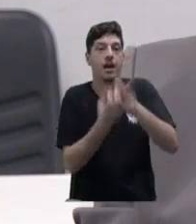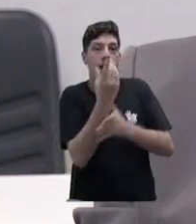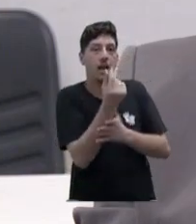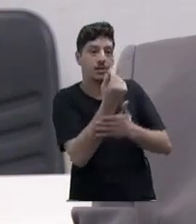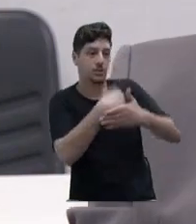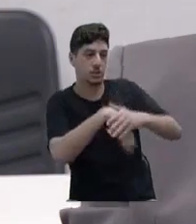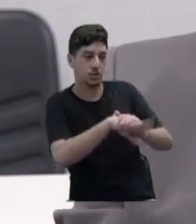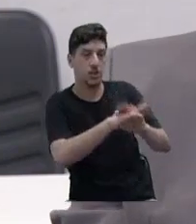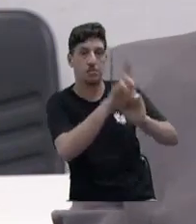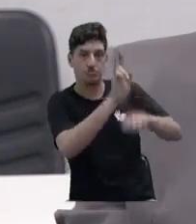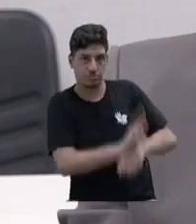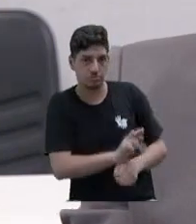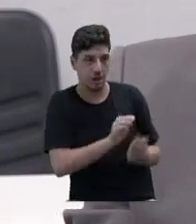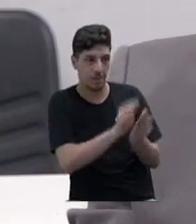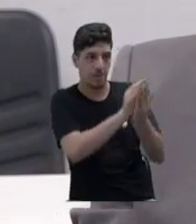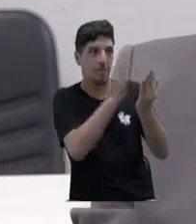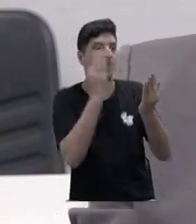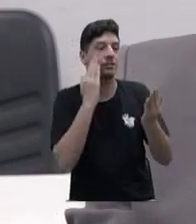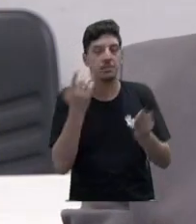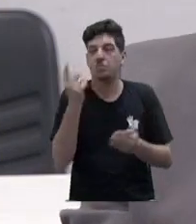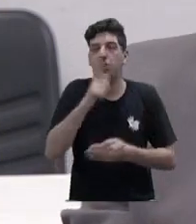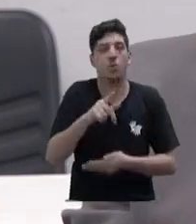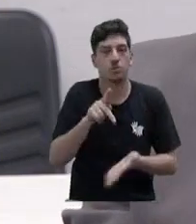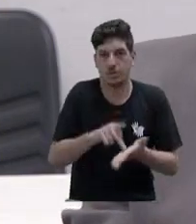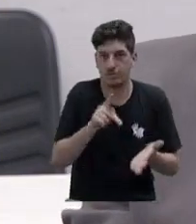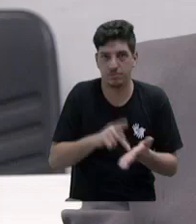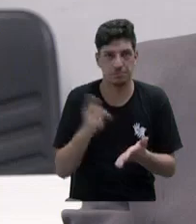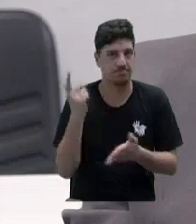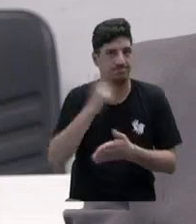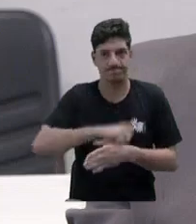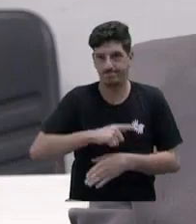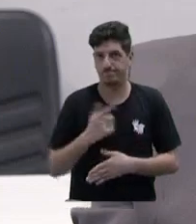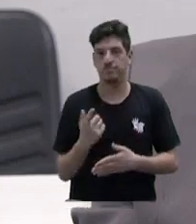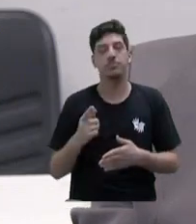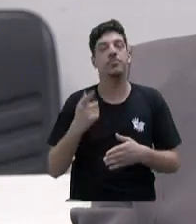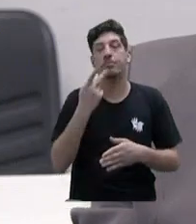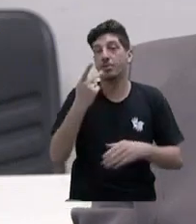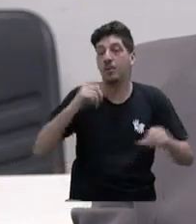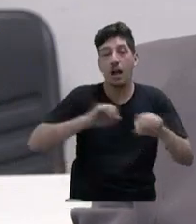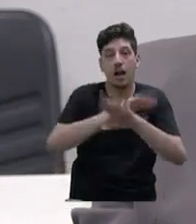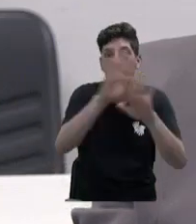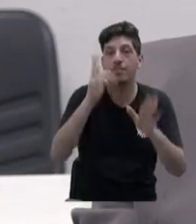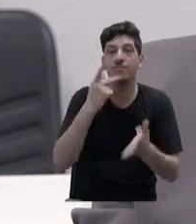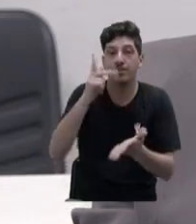estou dizendo que não conseguimos mesmo, não conseguimos estabelecer o fundo, com muita clareza,